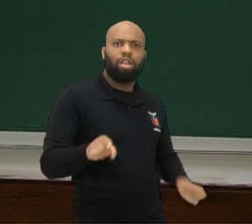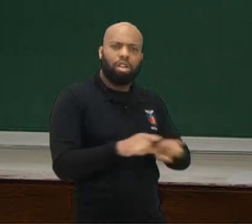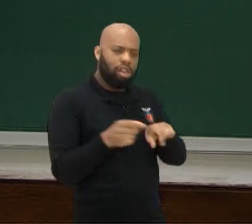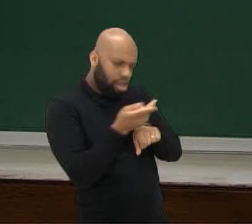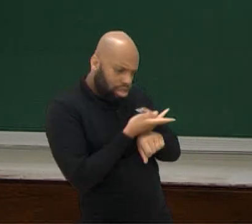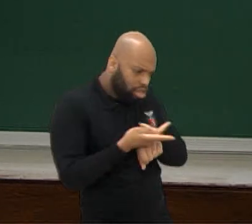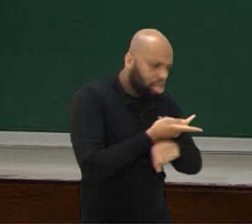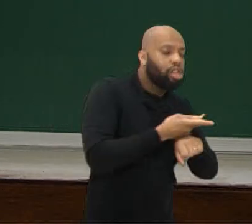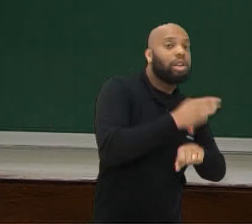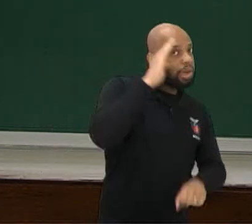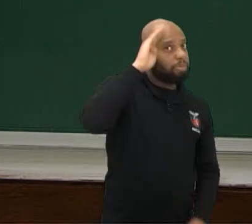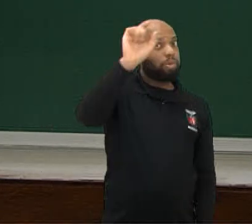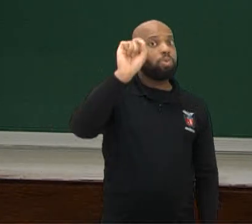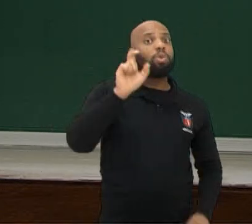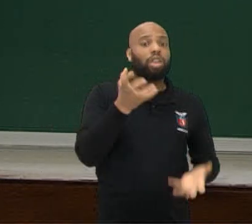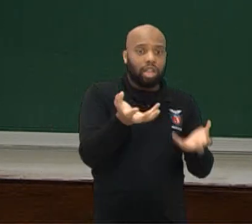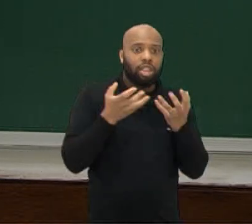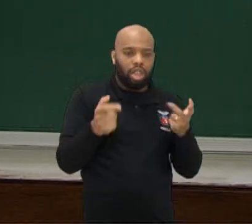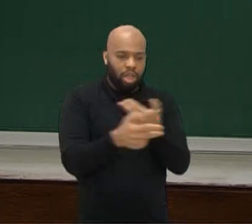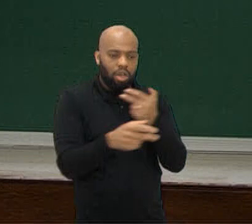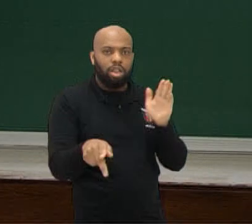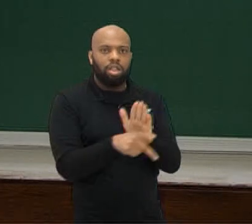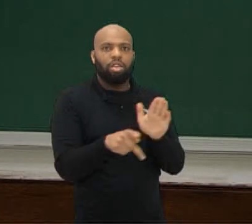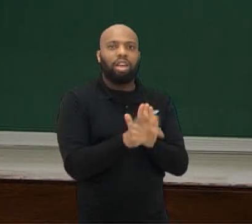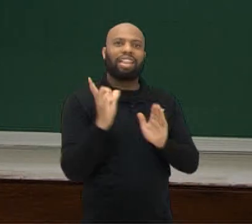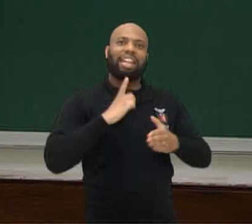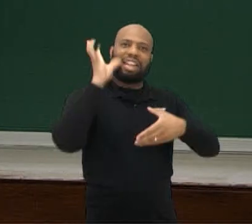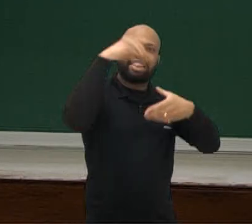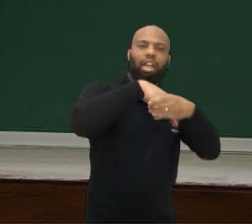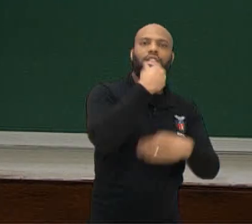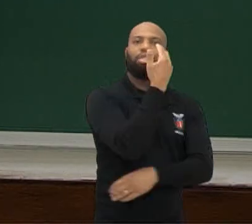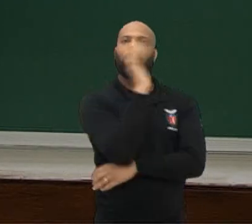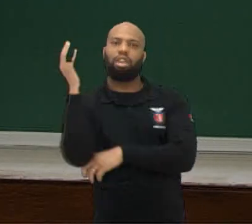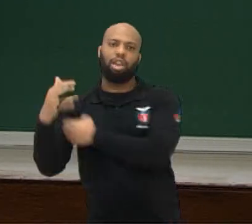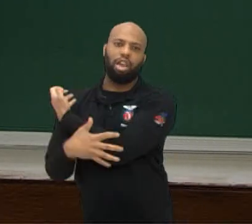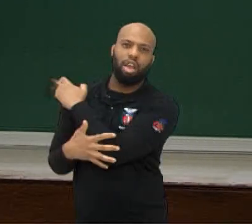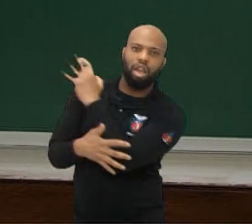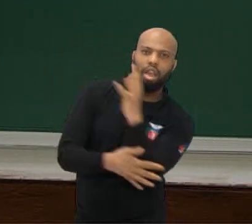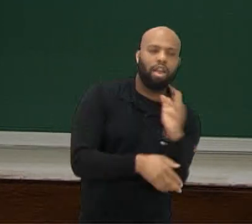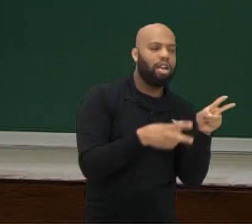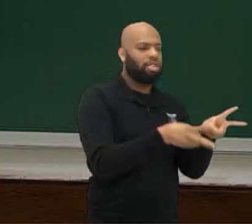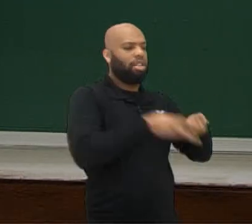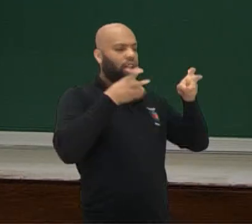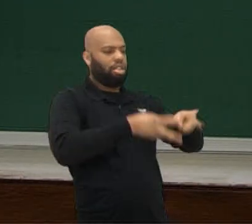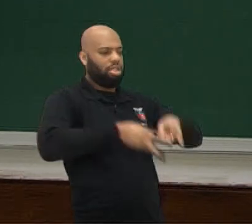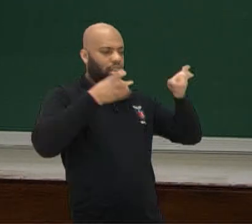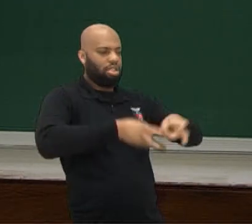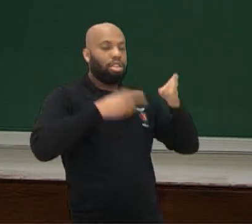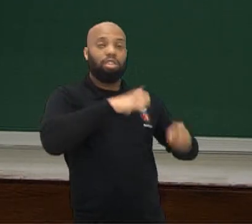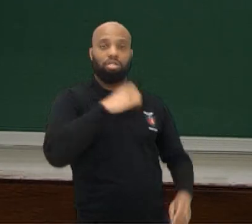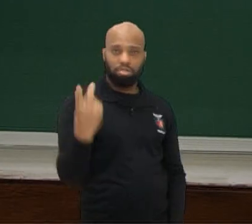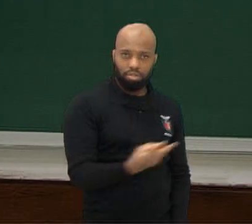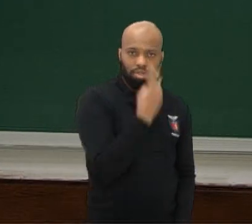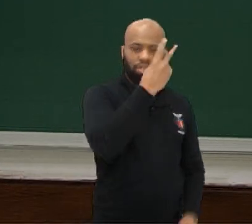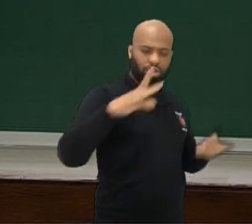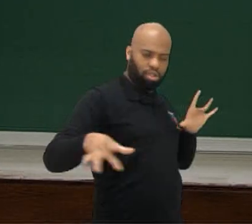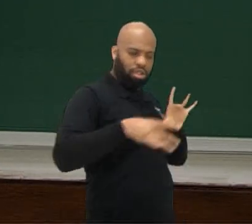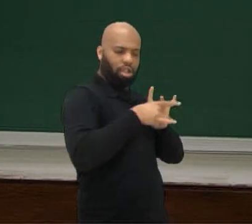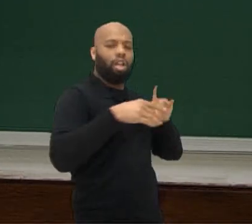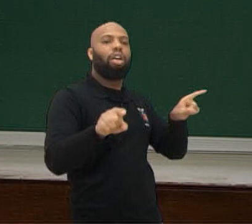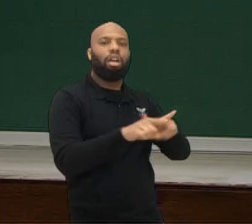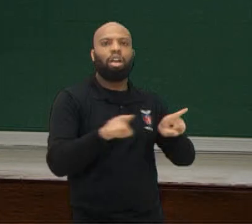buscar ali principalmente recursos minerais, que era o principal interesse, né? Que tinha um valor agregado maior,